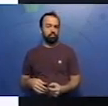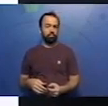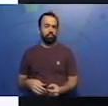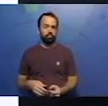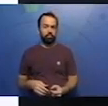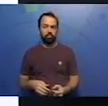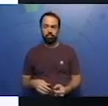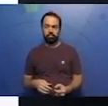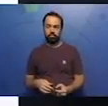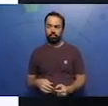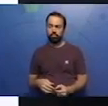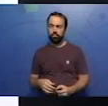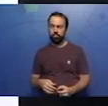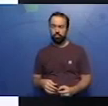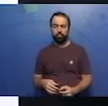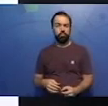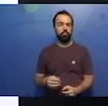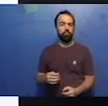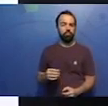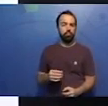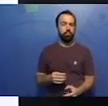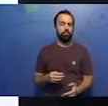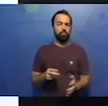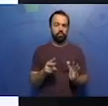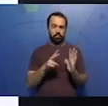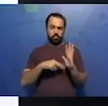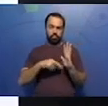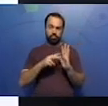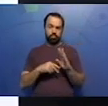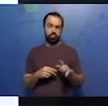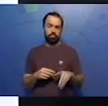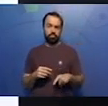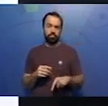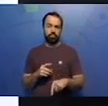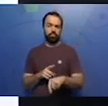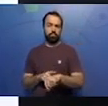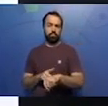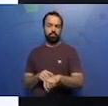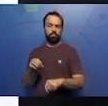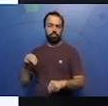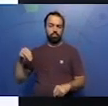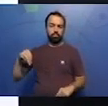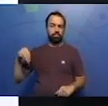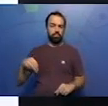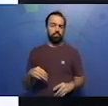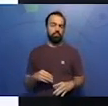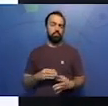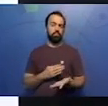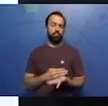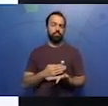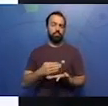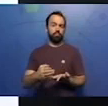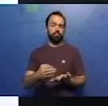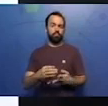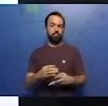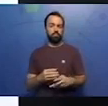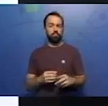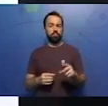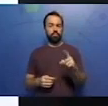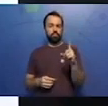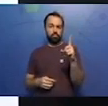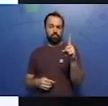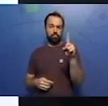leitura dos minutos, a leitura dos minutos, devemos começar a contar a partir do